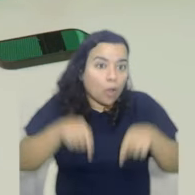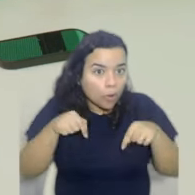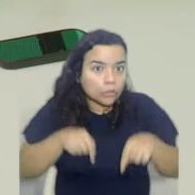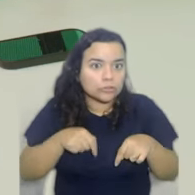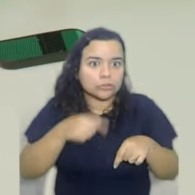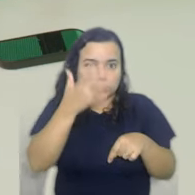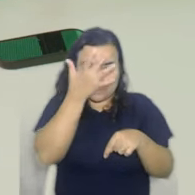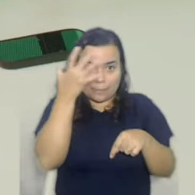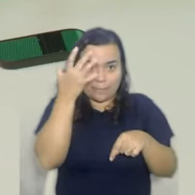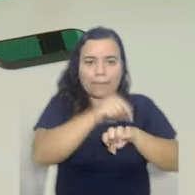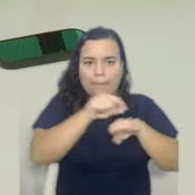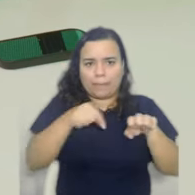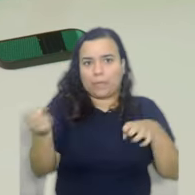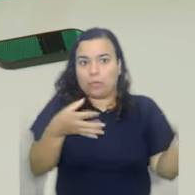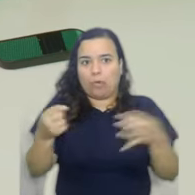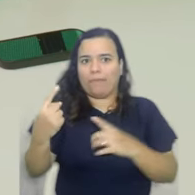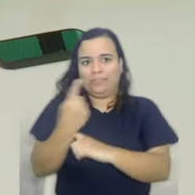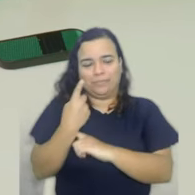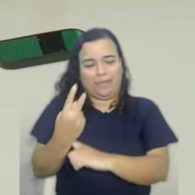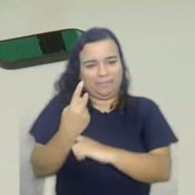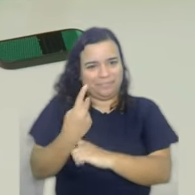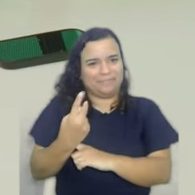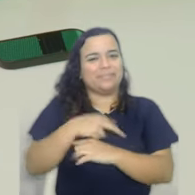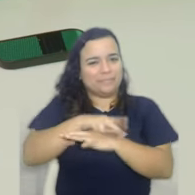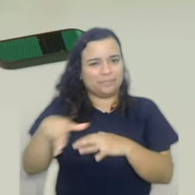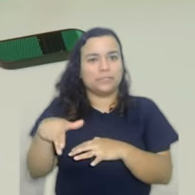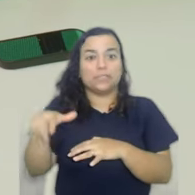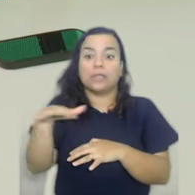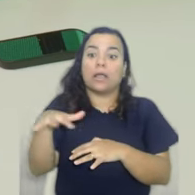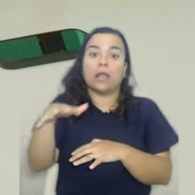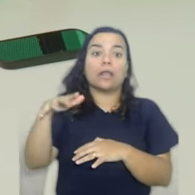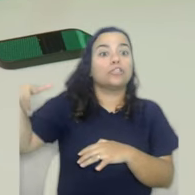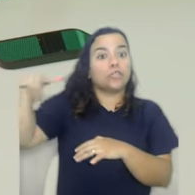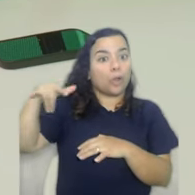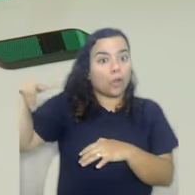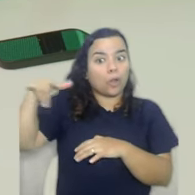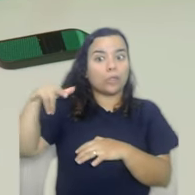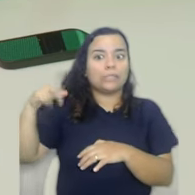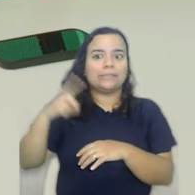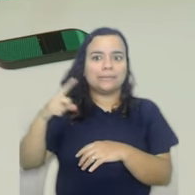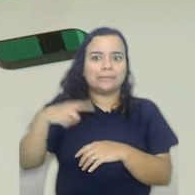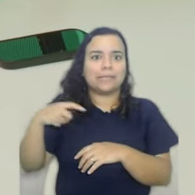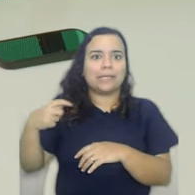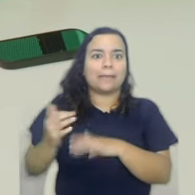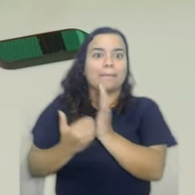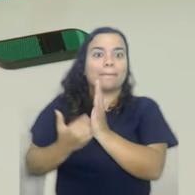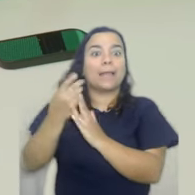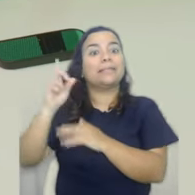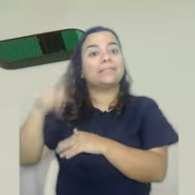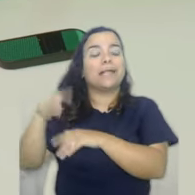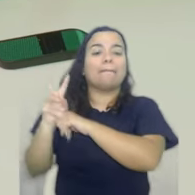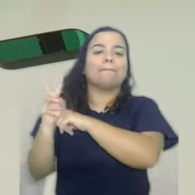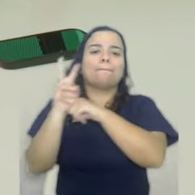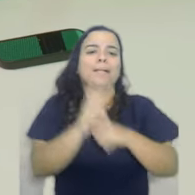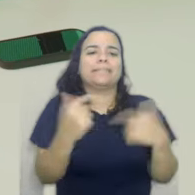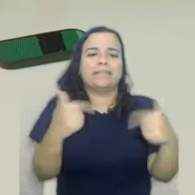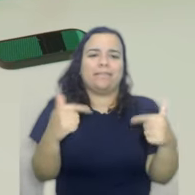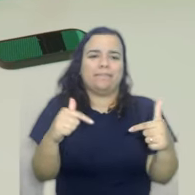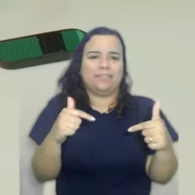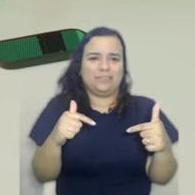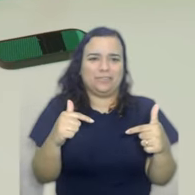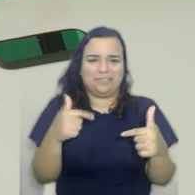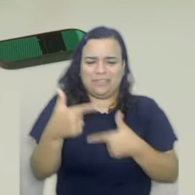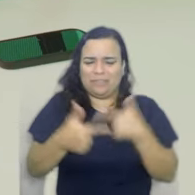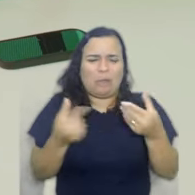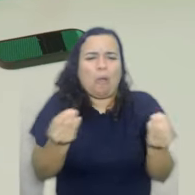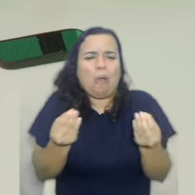vem buscando a gente e o mercado de drones dentro de uma tendência bem grande que é o prestador de serviço Então como que funciona isso